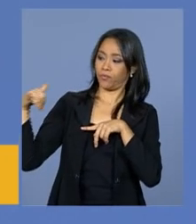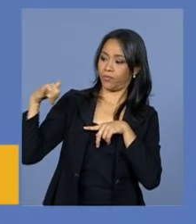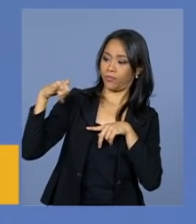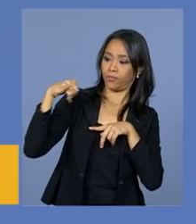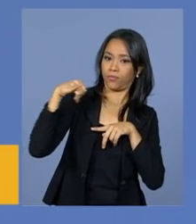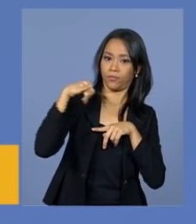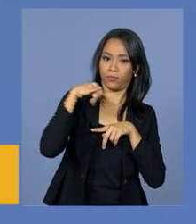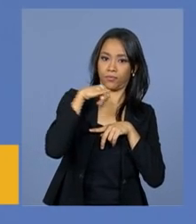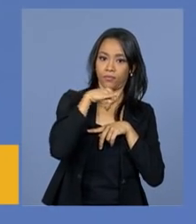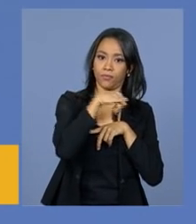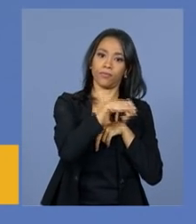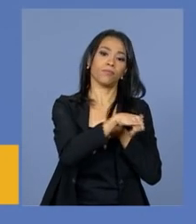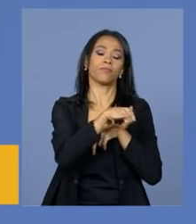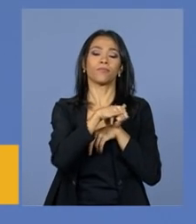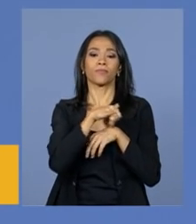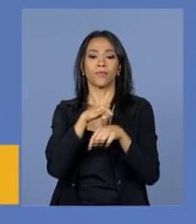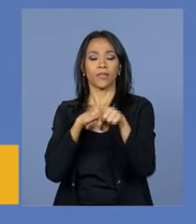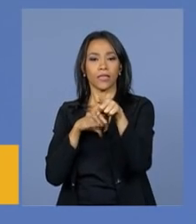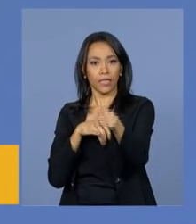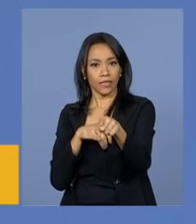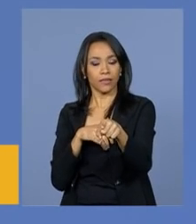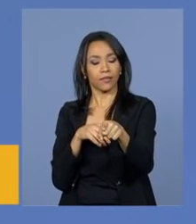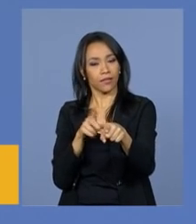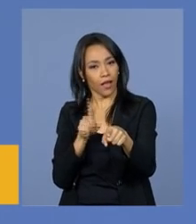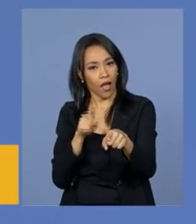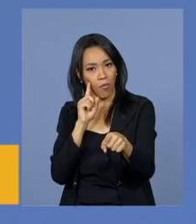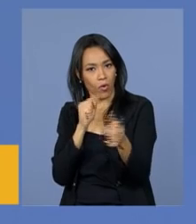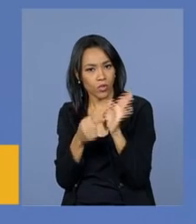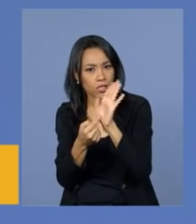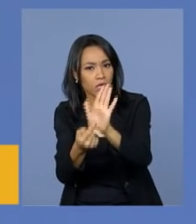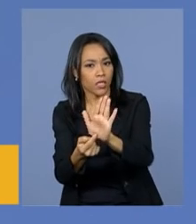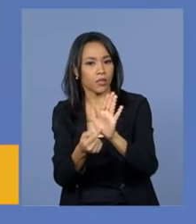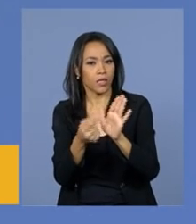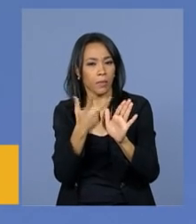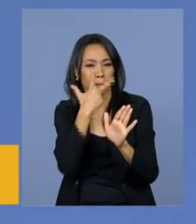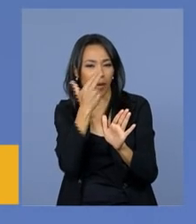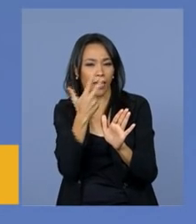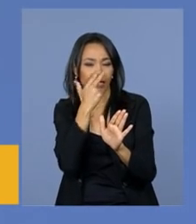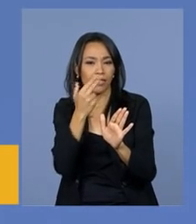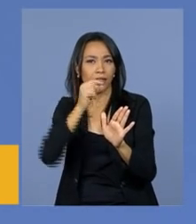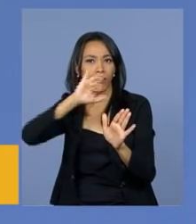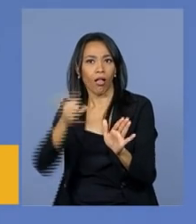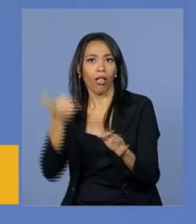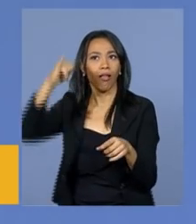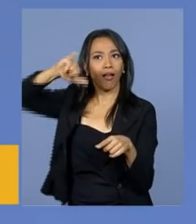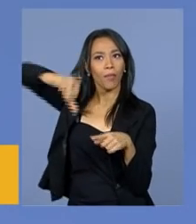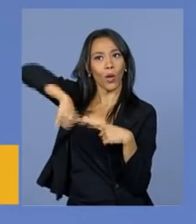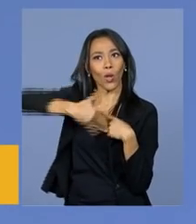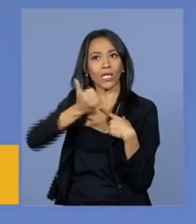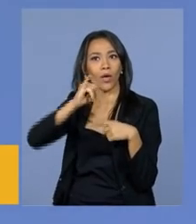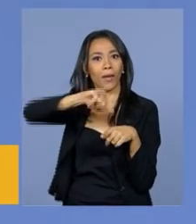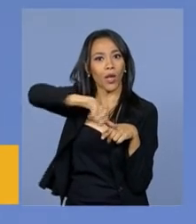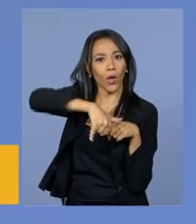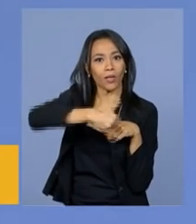Sim. Essa é a intenção? É a intenção, dá aquela impressão que ele está dando cambalhotas no ar.